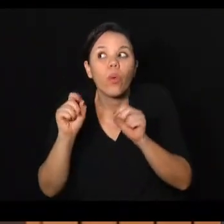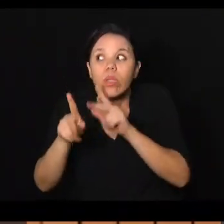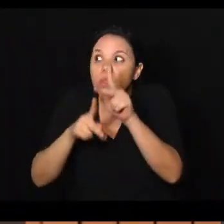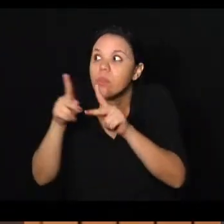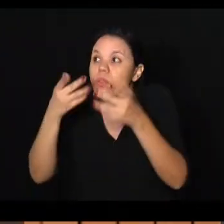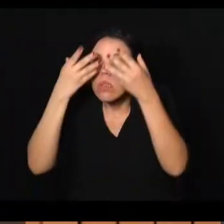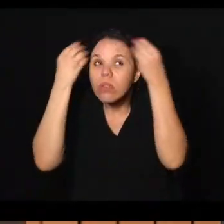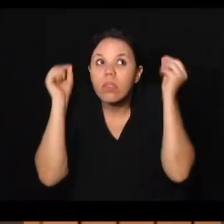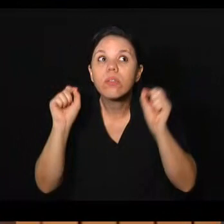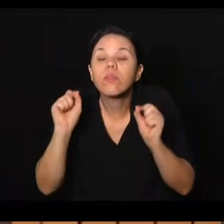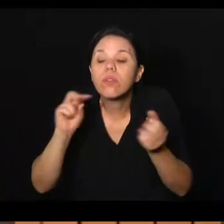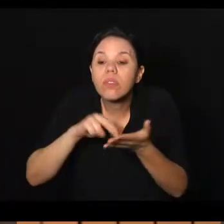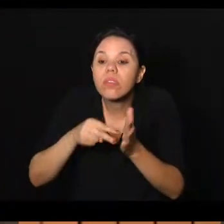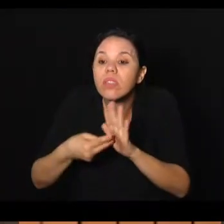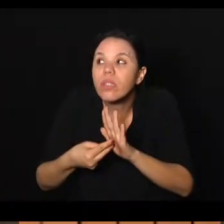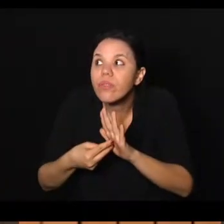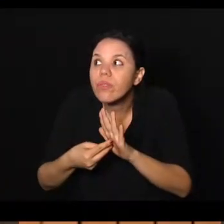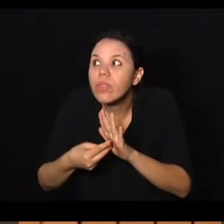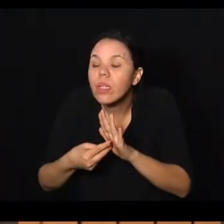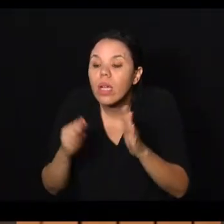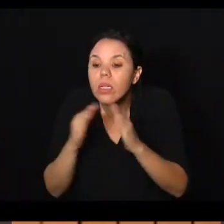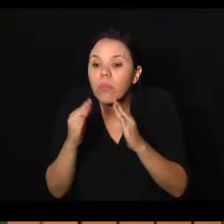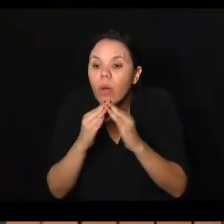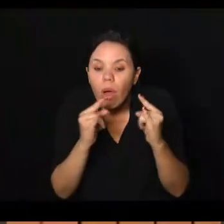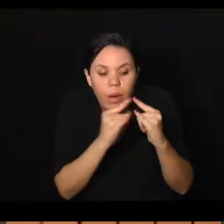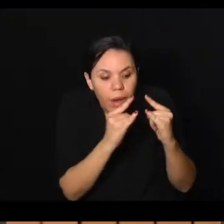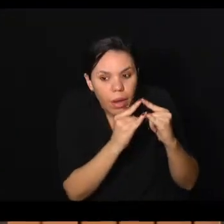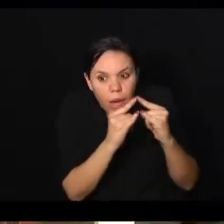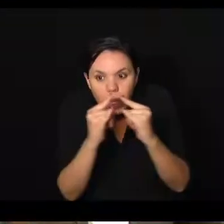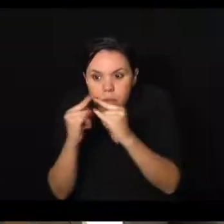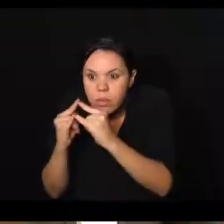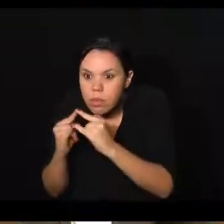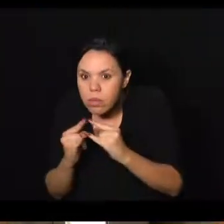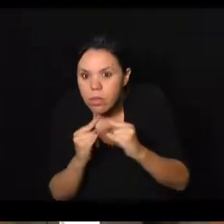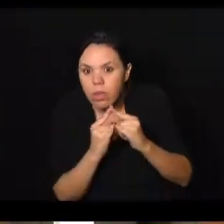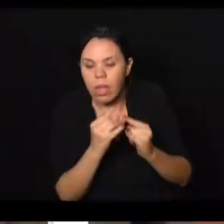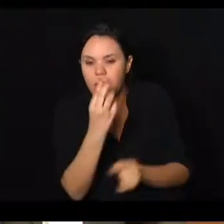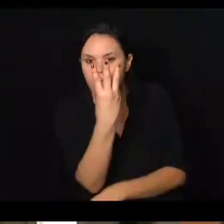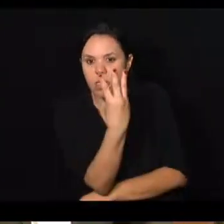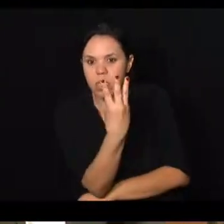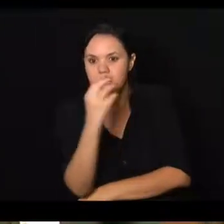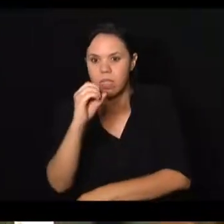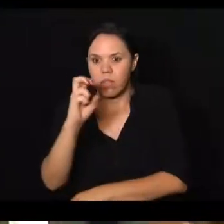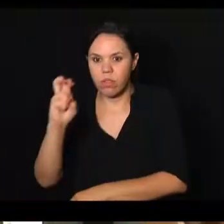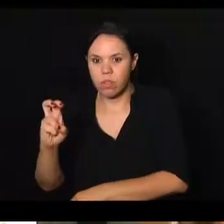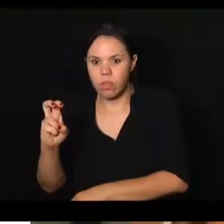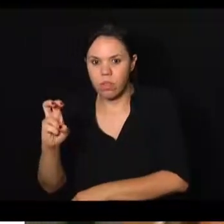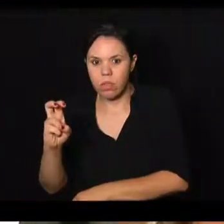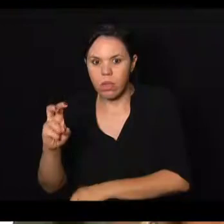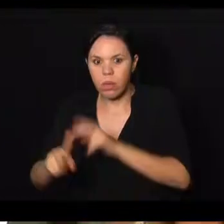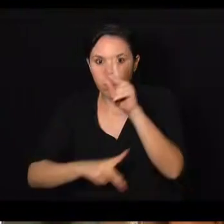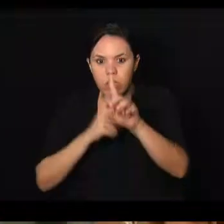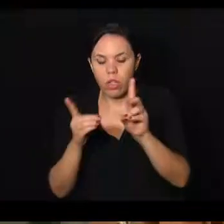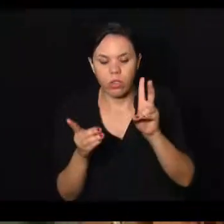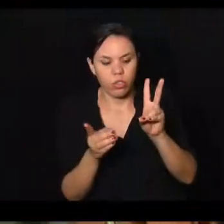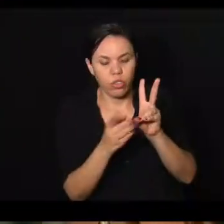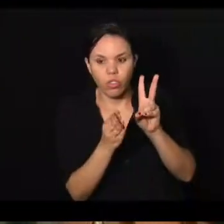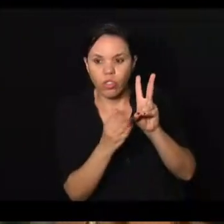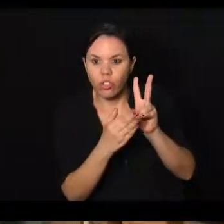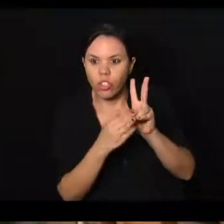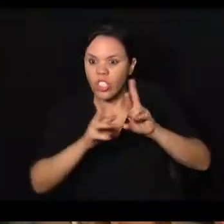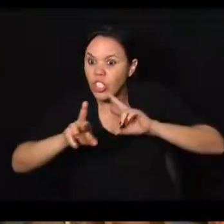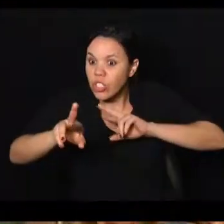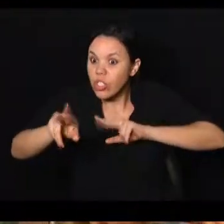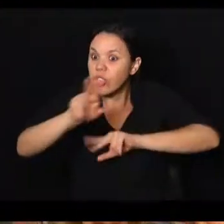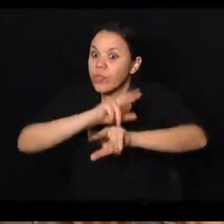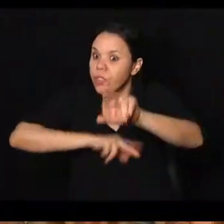nação. Nós temos 305 povos indígenas diferentes. Eles são hoje em torno